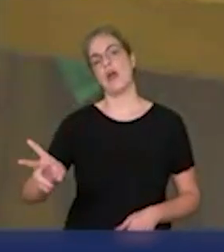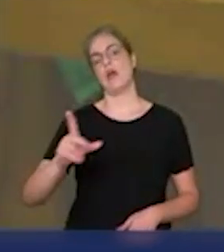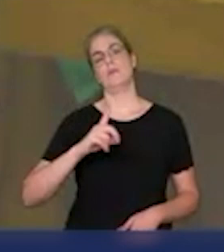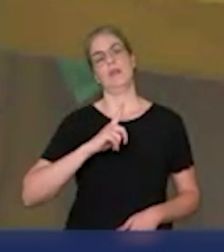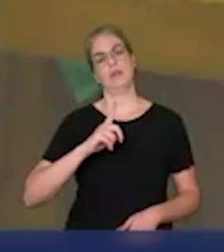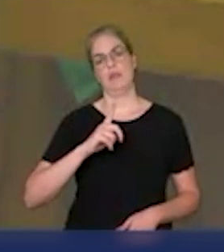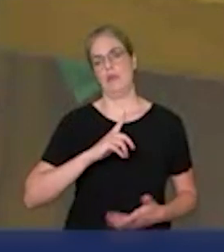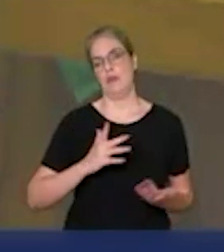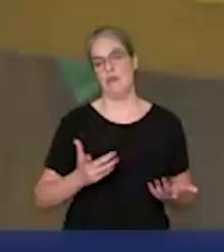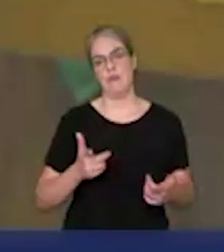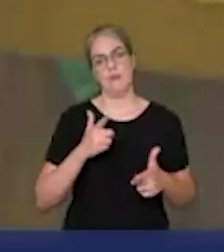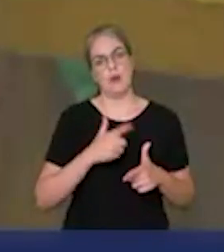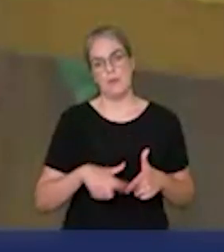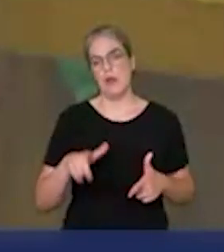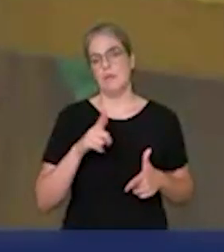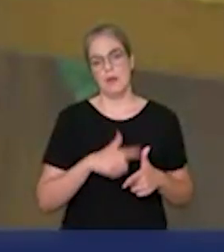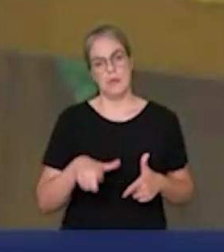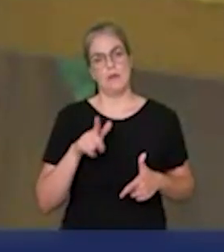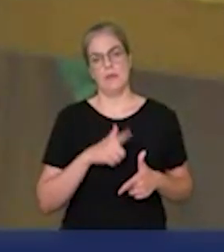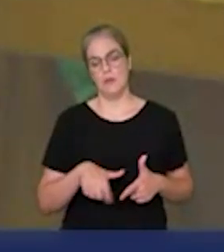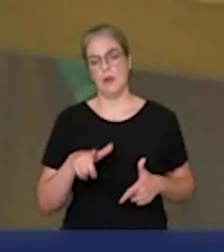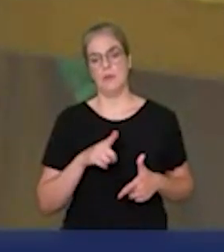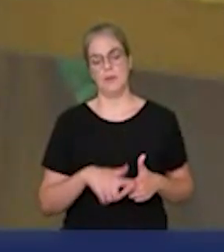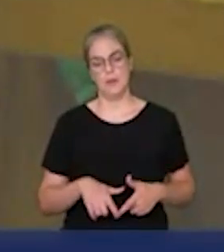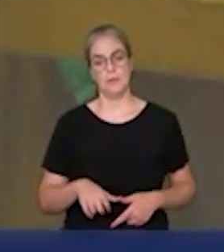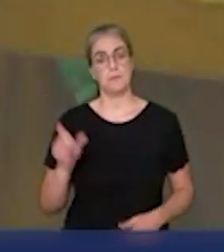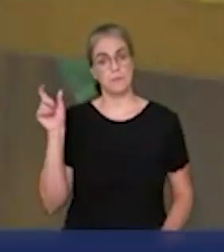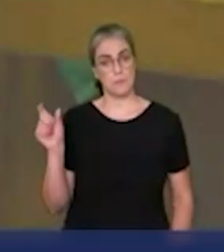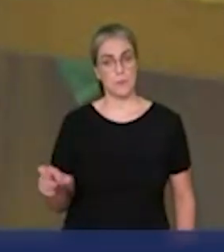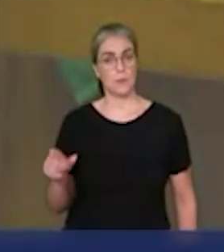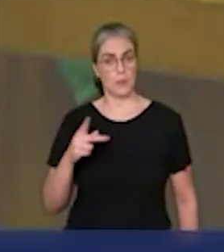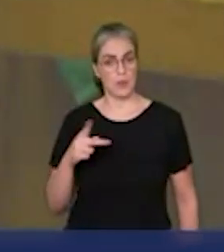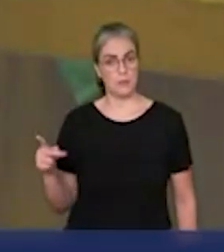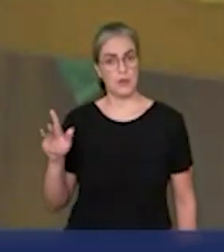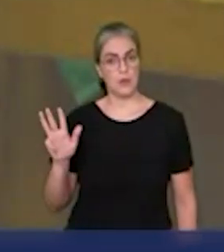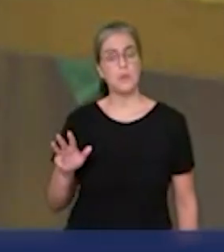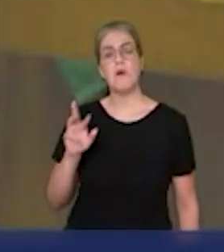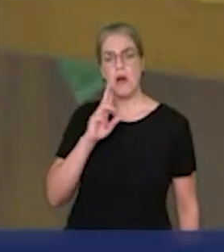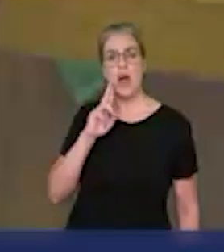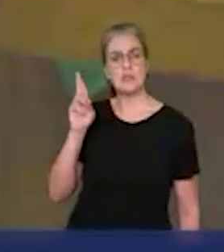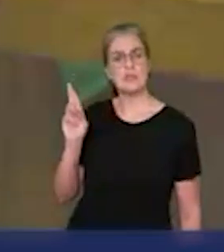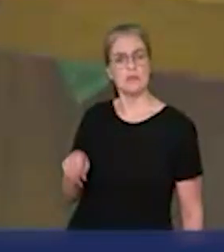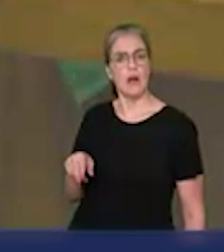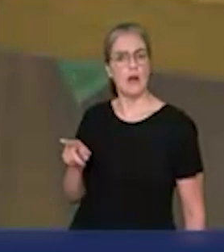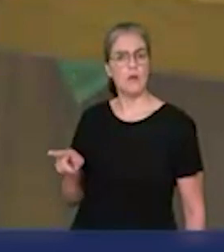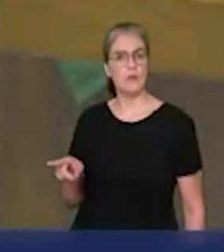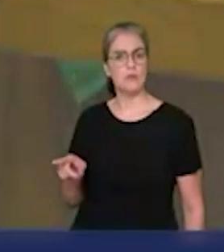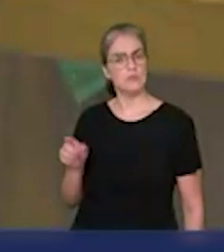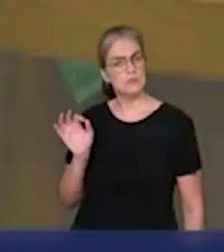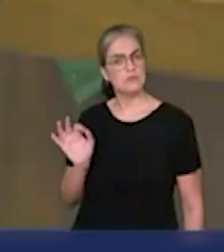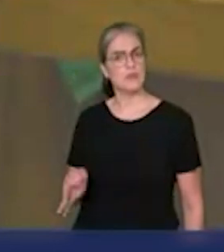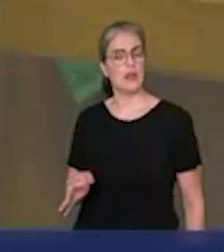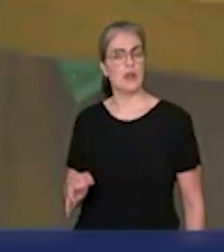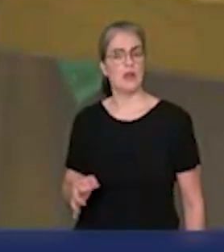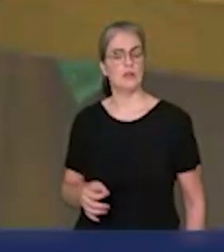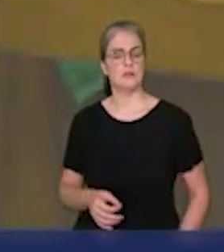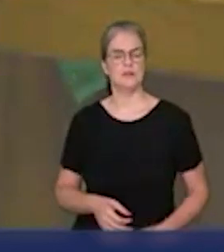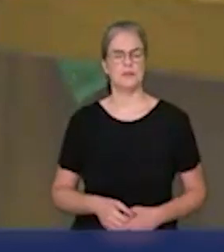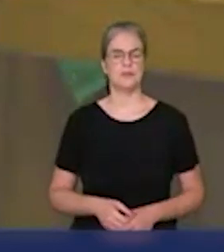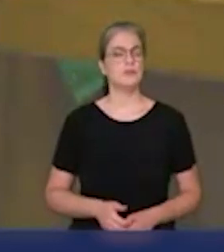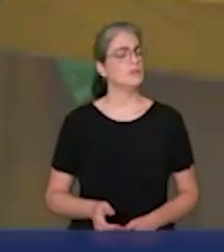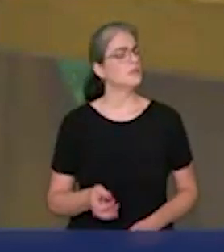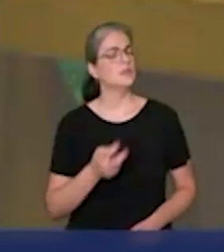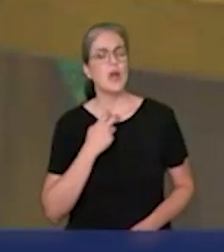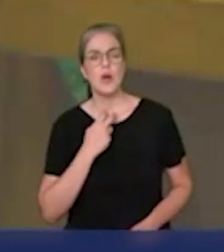presidente Luiz Inácio Lula da Silva para dizer que não se justifica a maior taxa